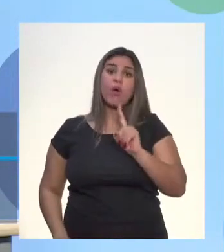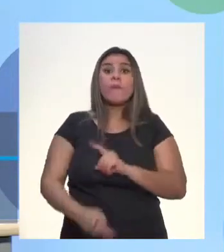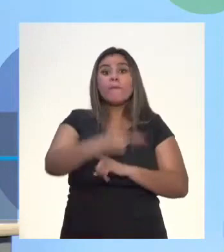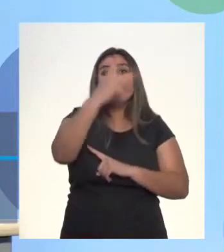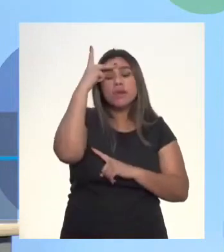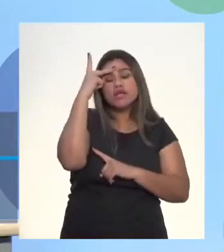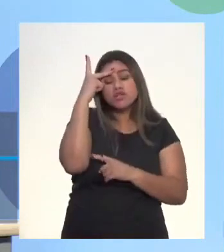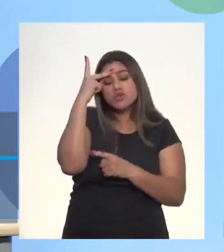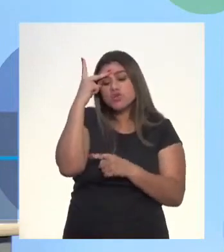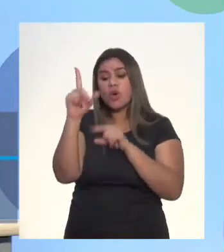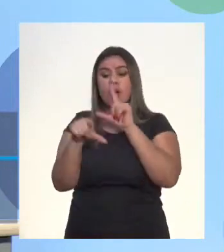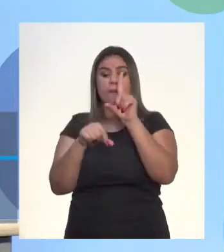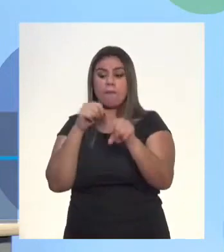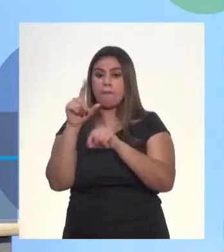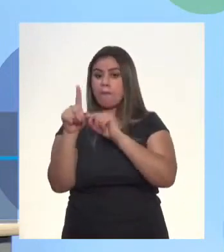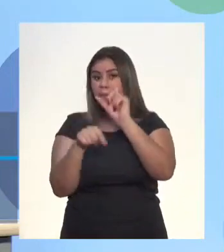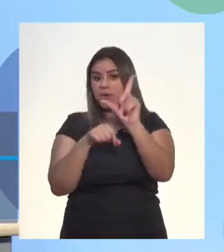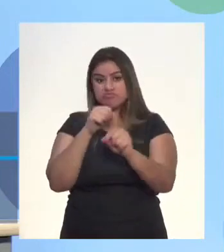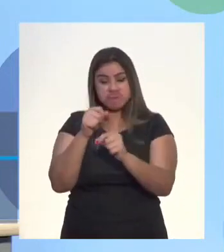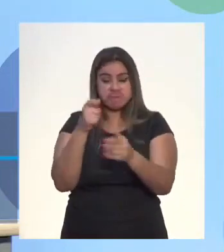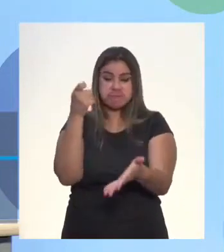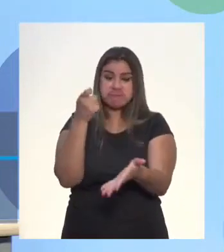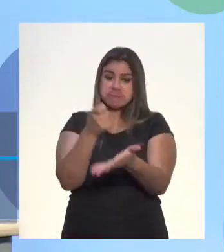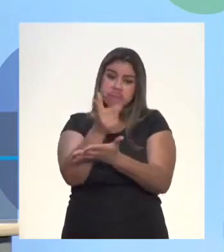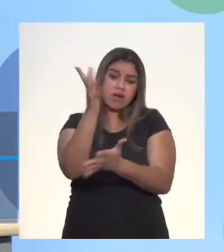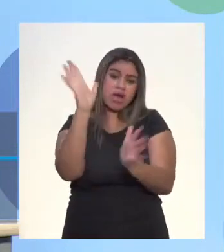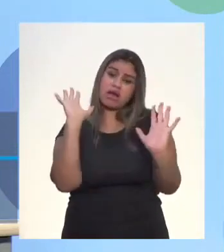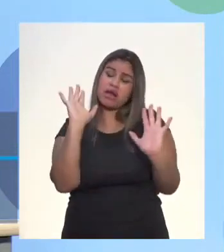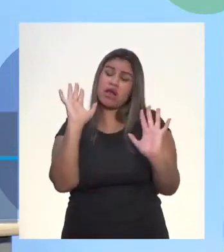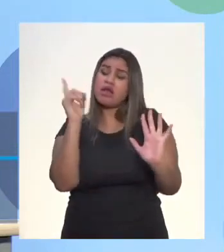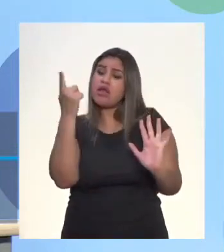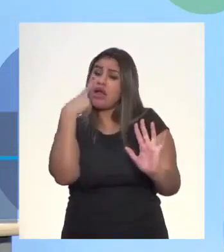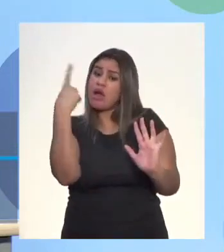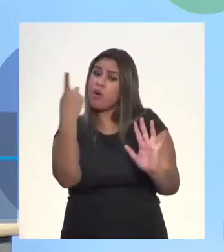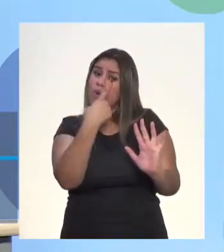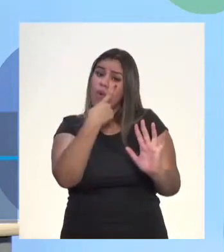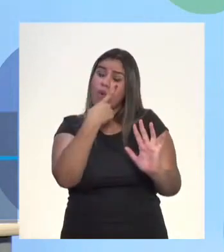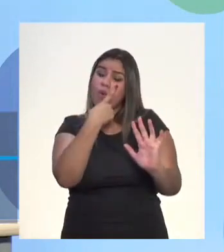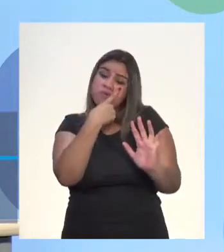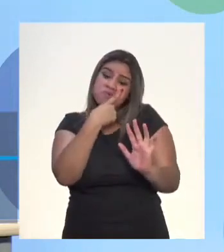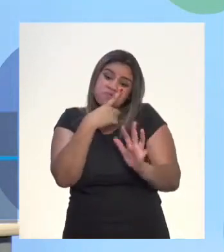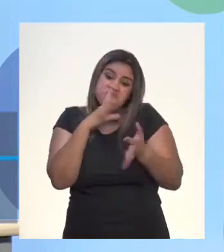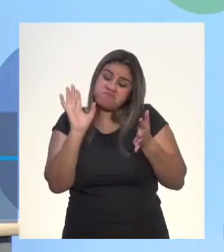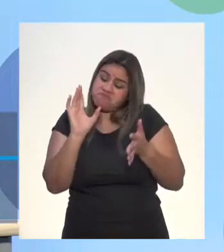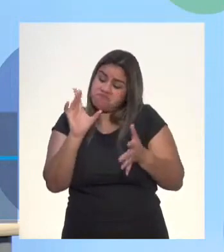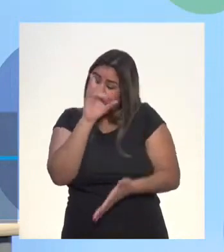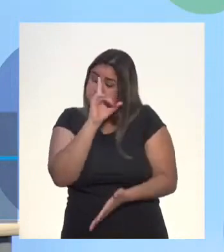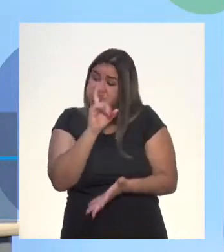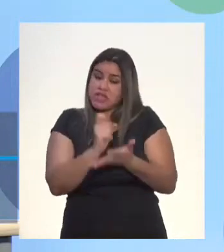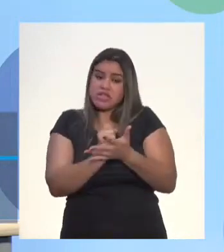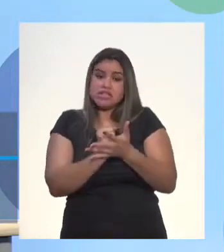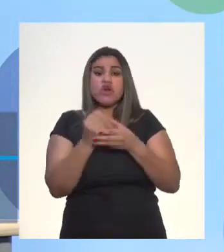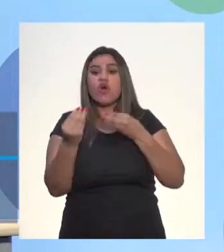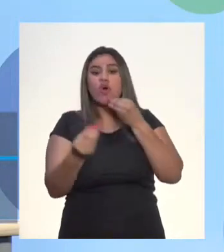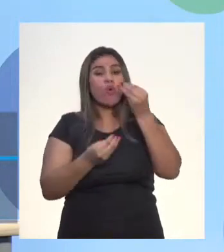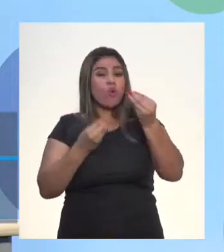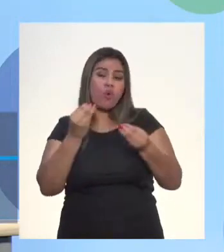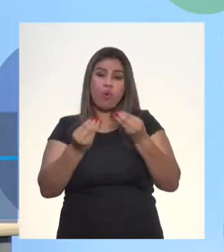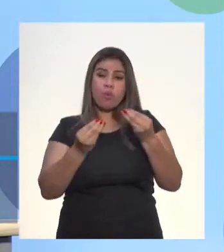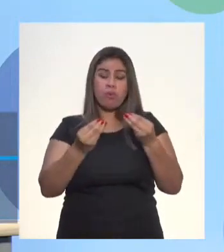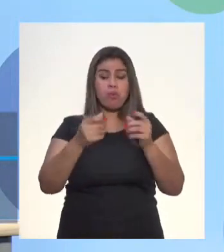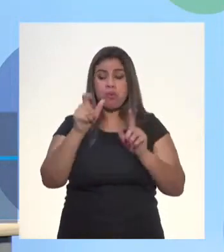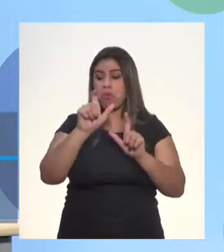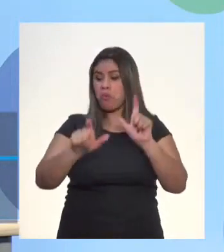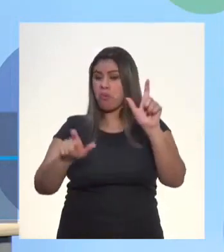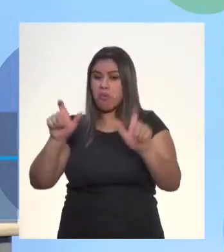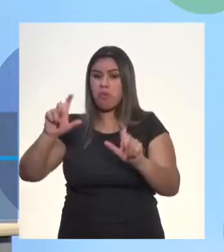que fazem essas escolhas. E essas pessoas possuem lentes. E elas estão colocando ali seres humanos, sujeitos,